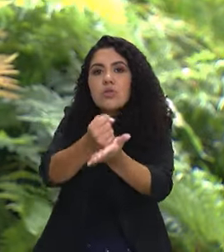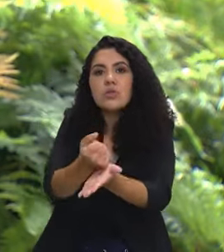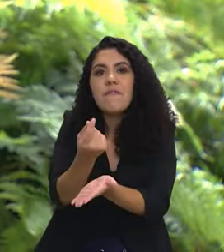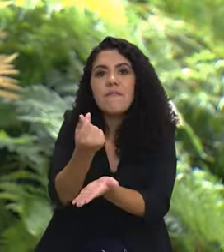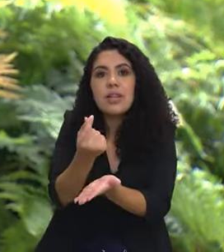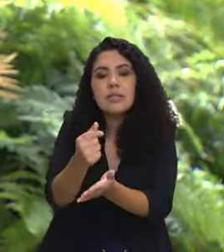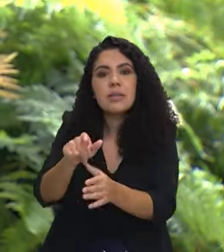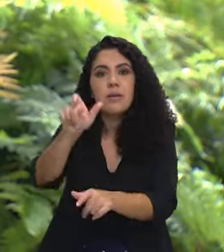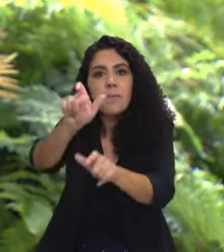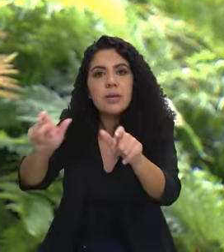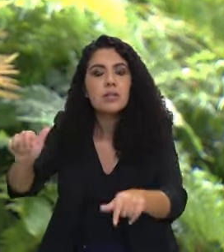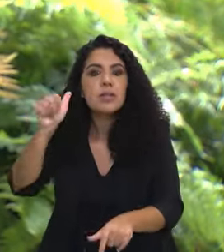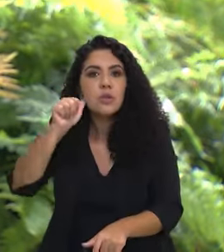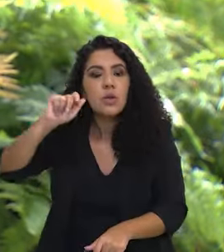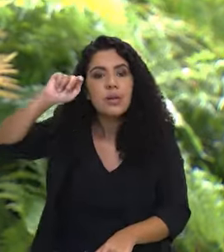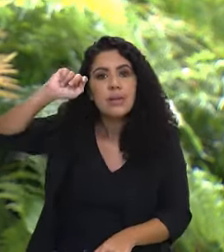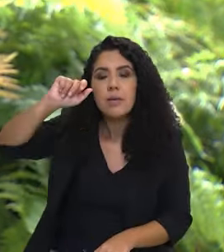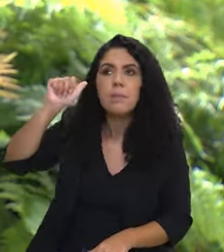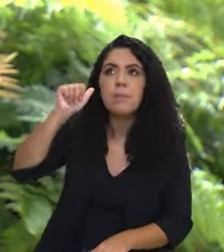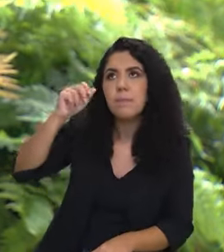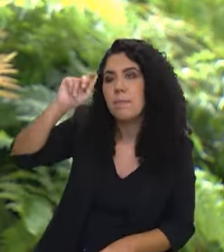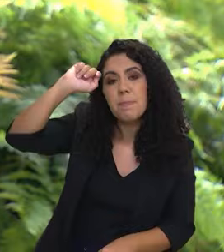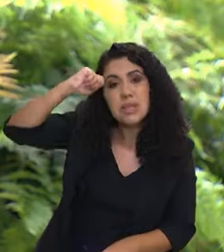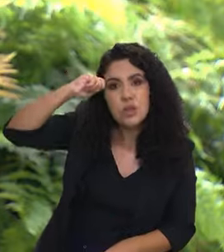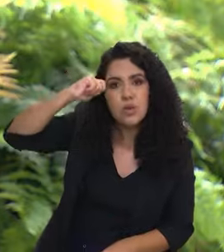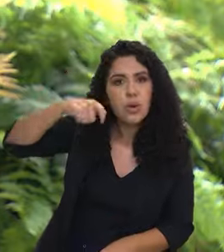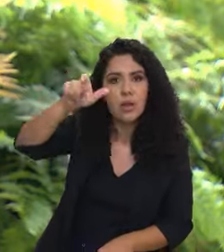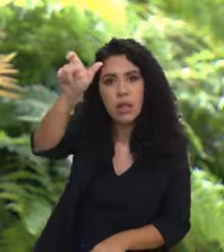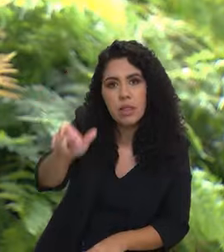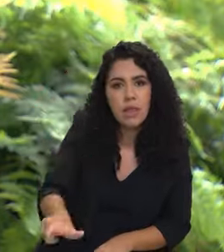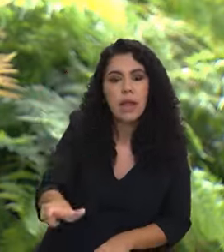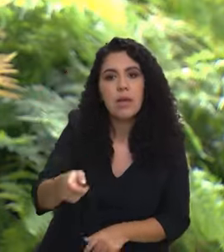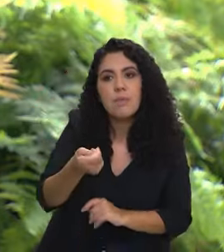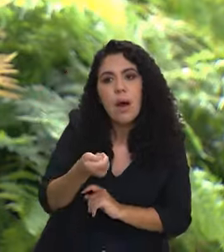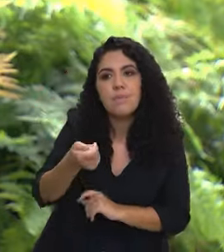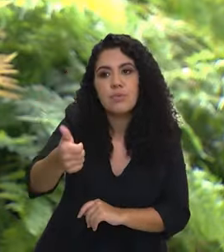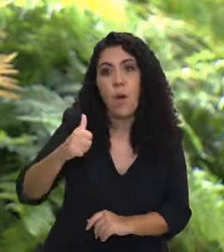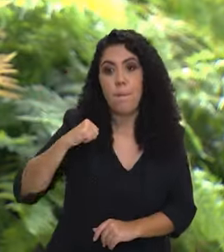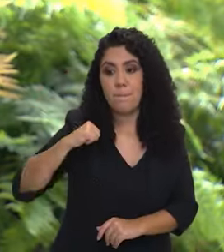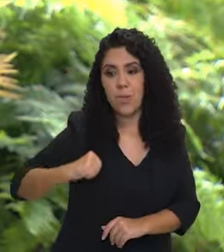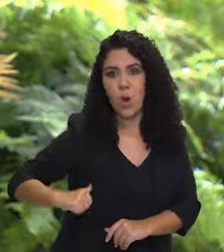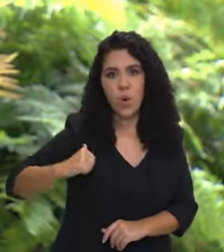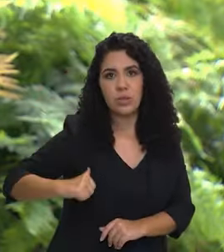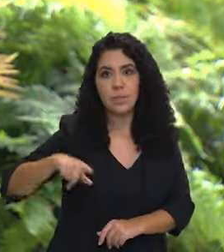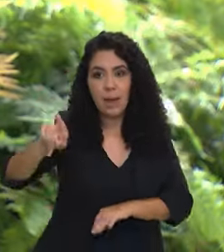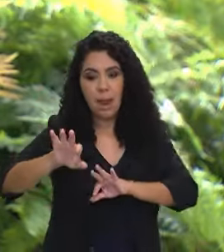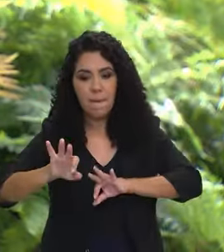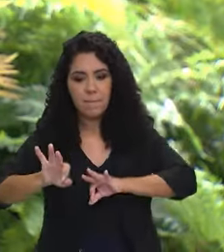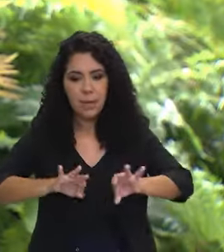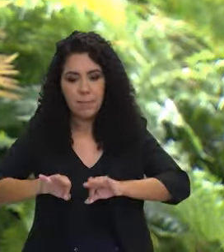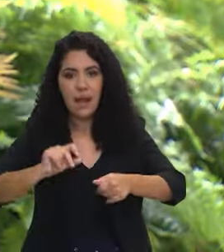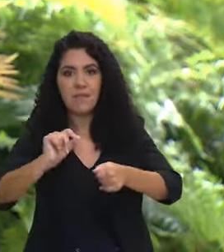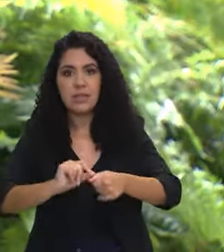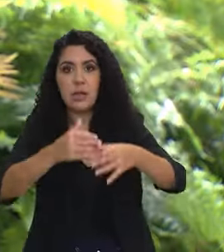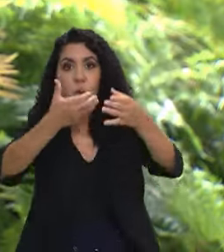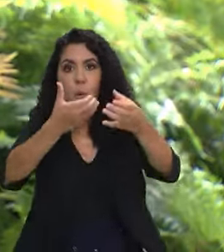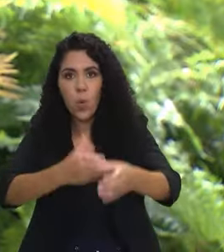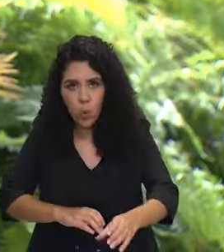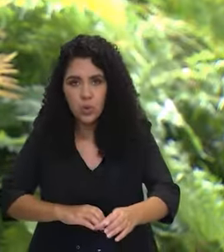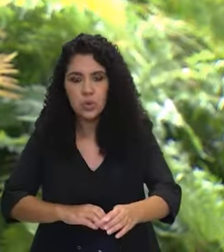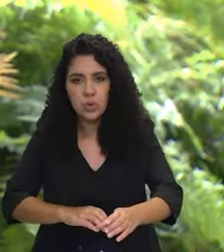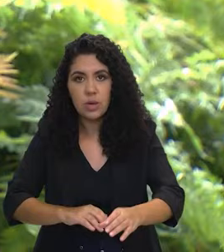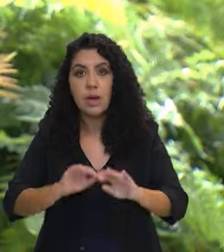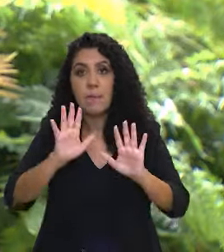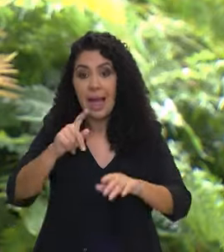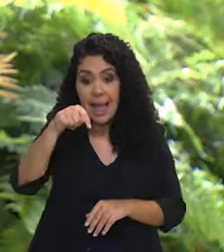pessoas negras que queiram prestar o concurso e elas recebem uma bolsa, uma ajuda financeira para poderem se preparar e prestar esse